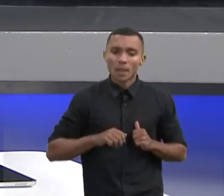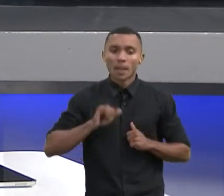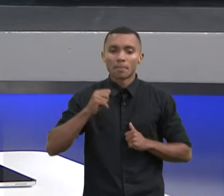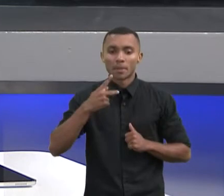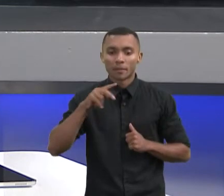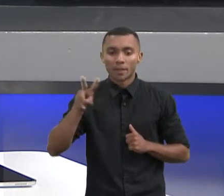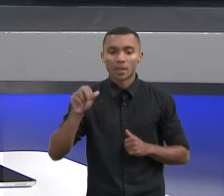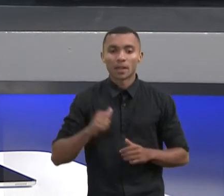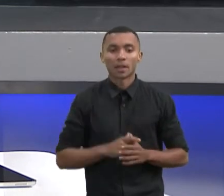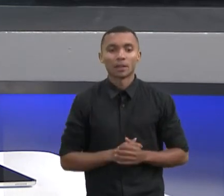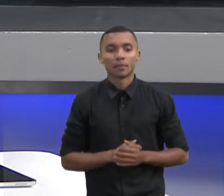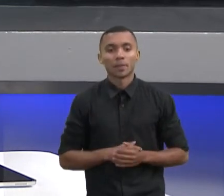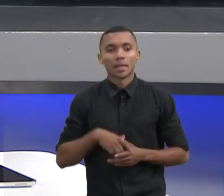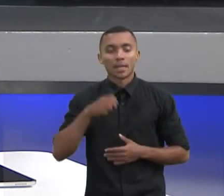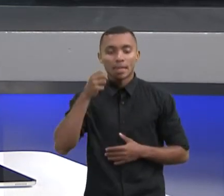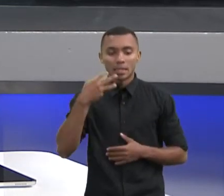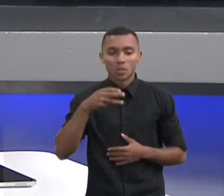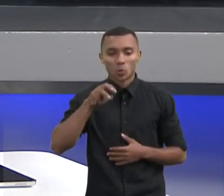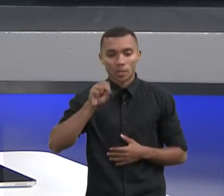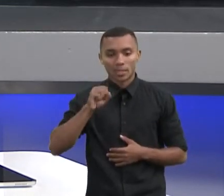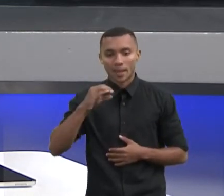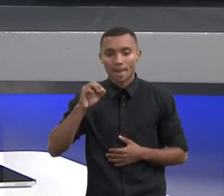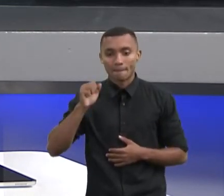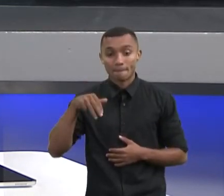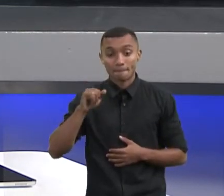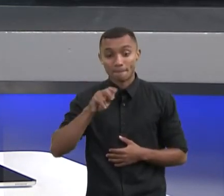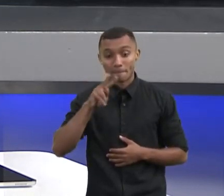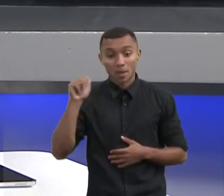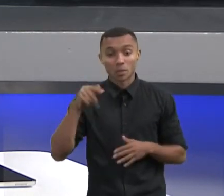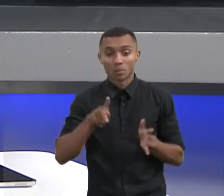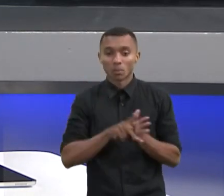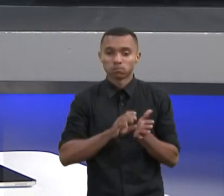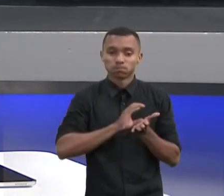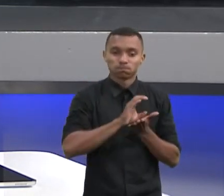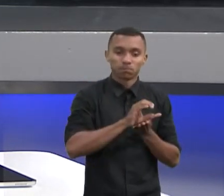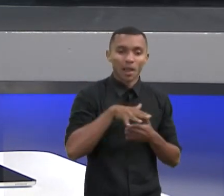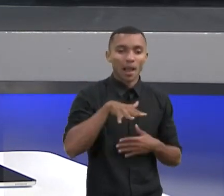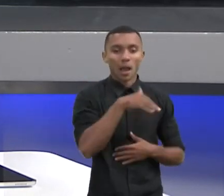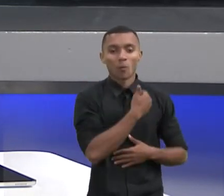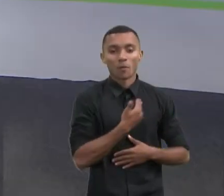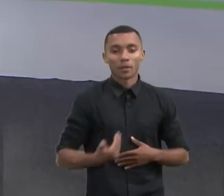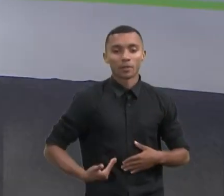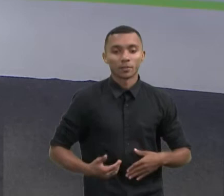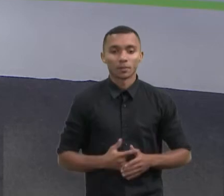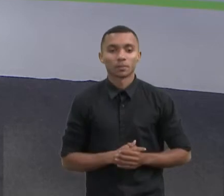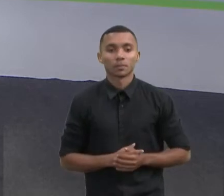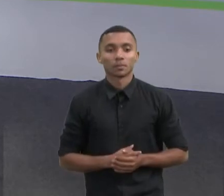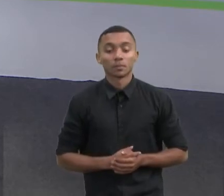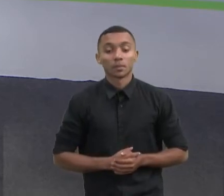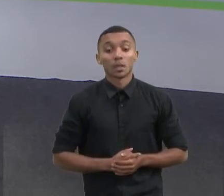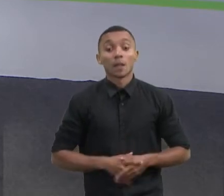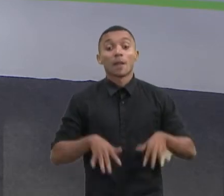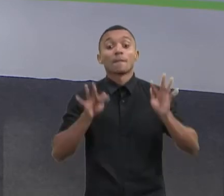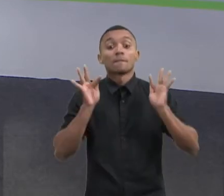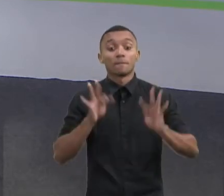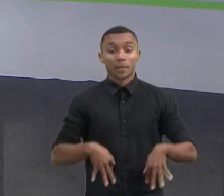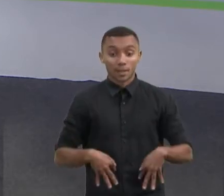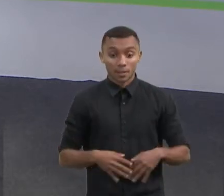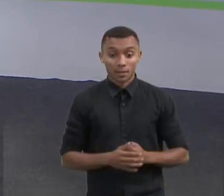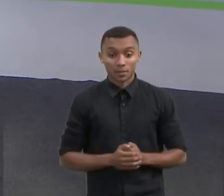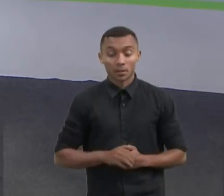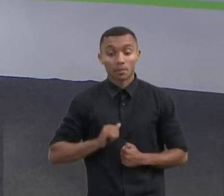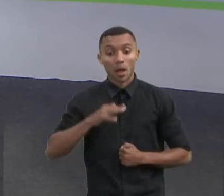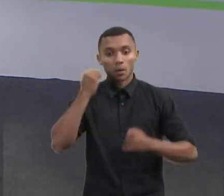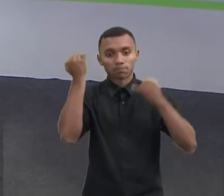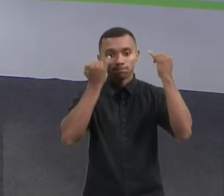única, cerca de 380 milhões para os cofres públicos estaduais. O Jornal Assembleia está terminando.